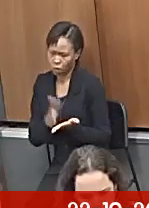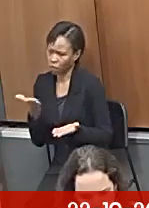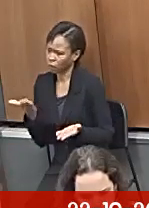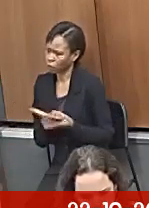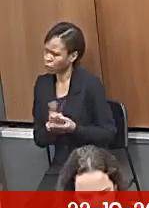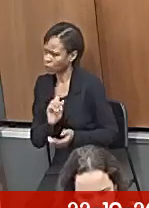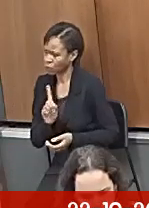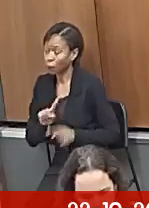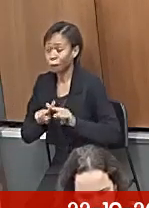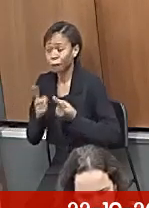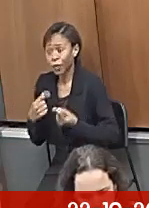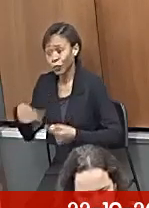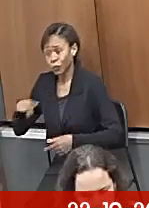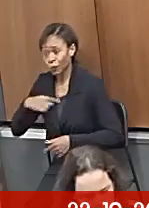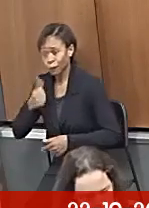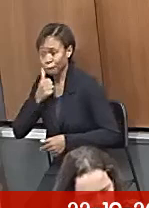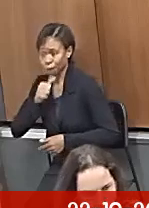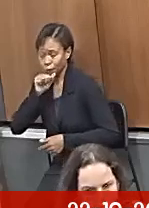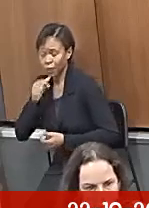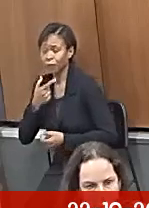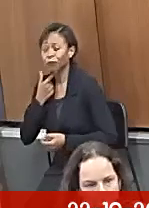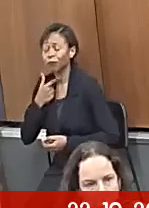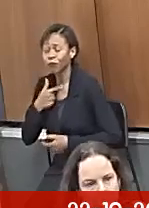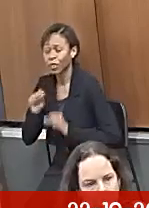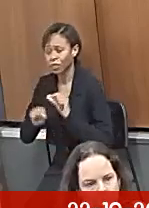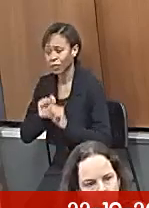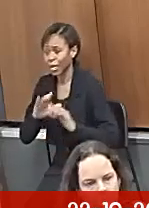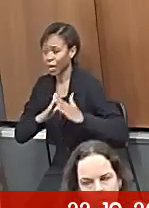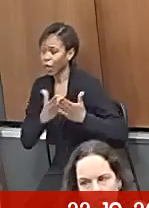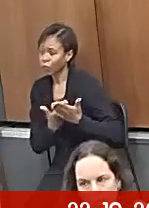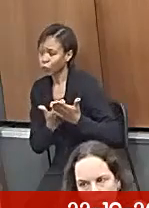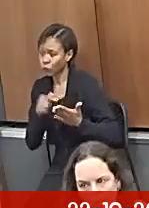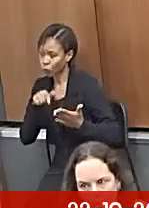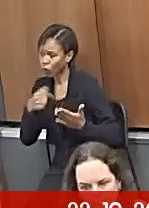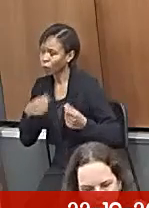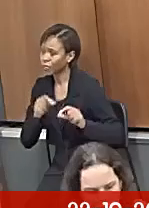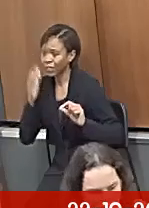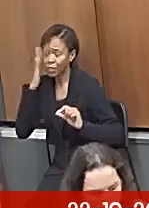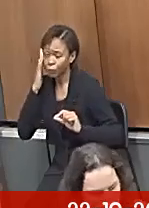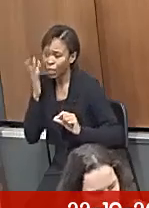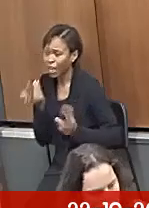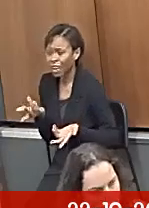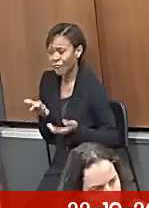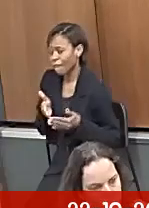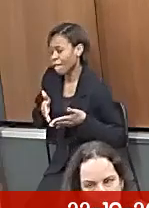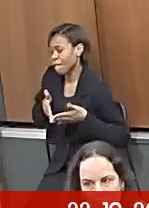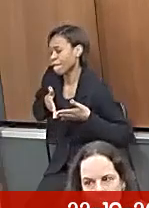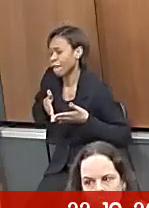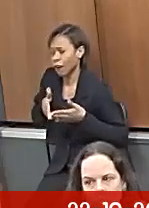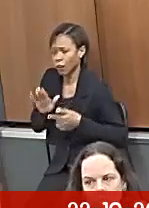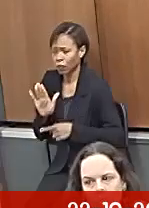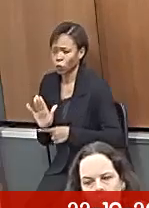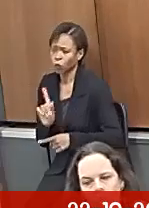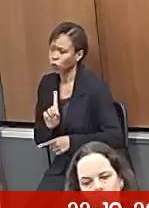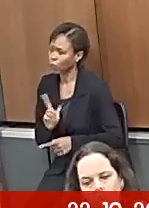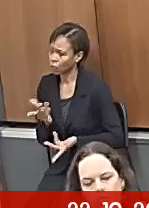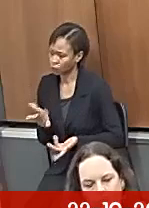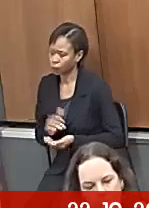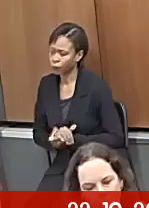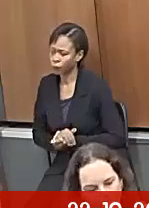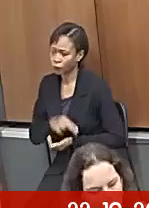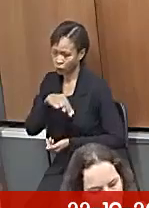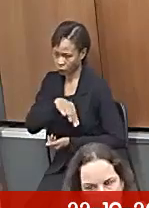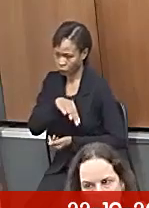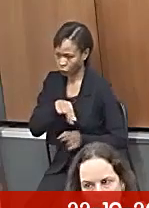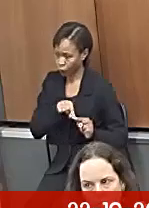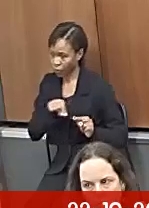é que chegue um momento que as escolas entendam que ela não está fazendo um favor para a gente. De novembro do ano passado até